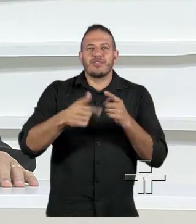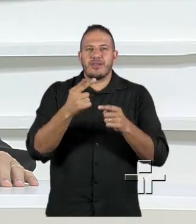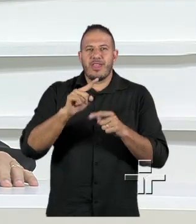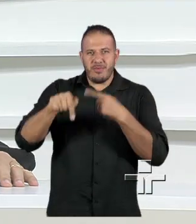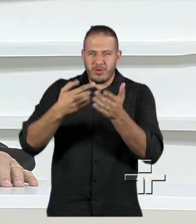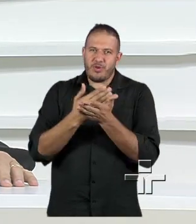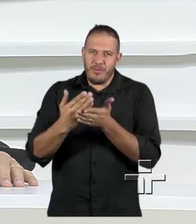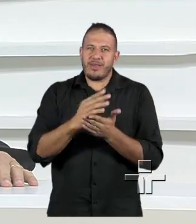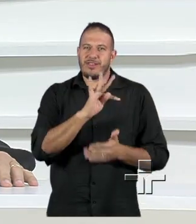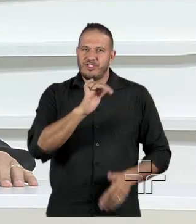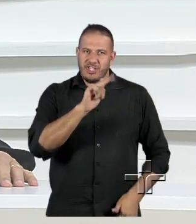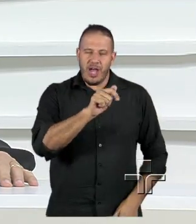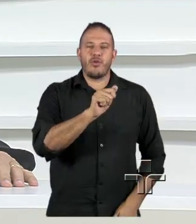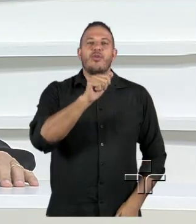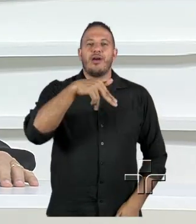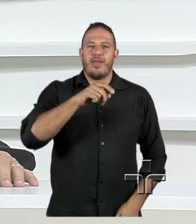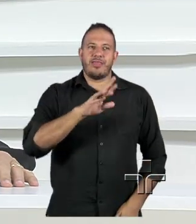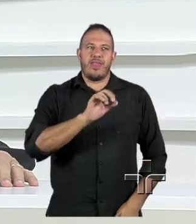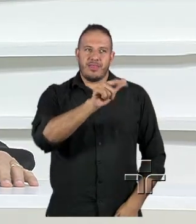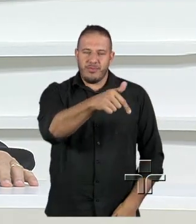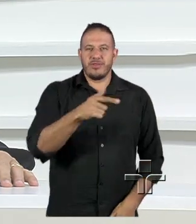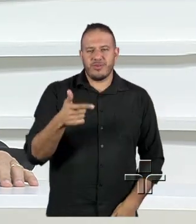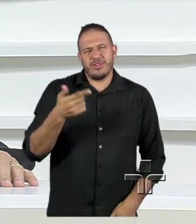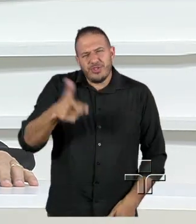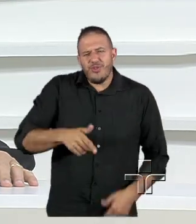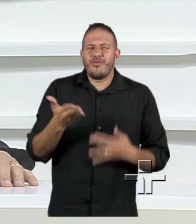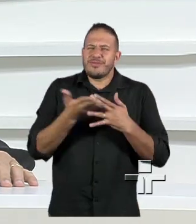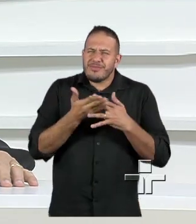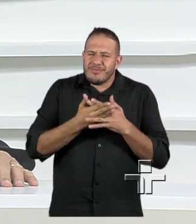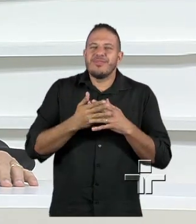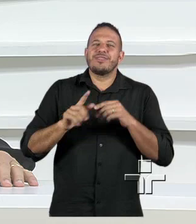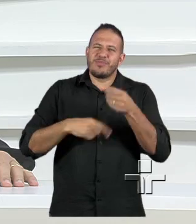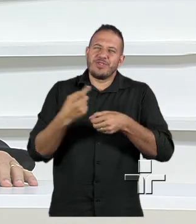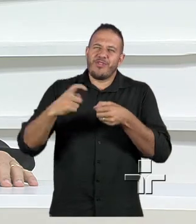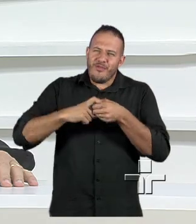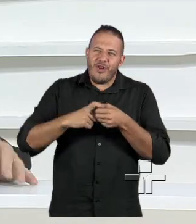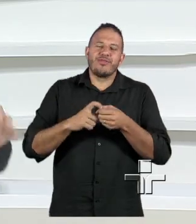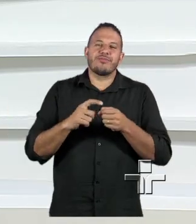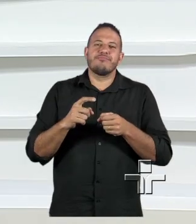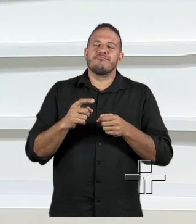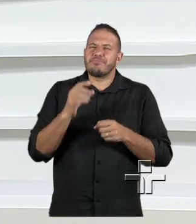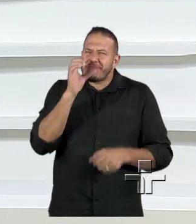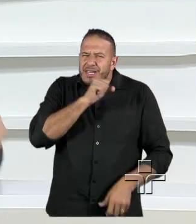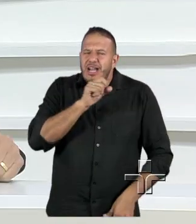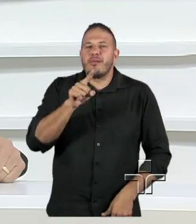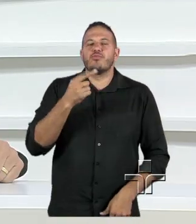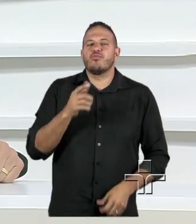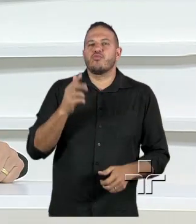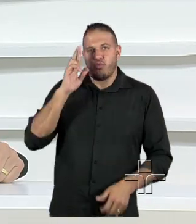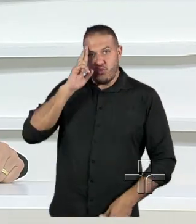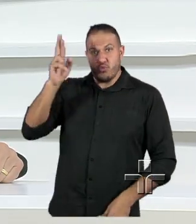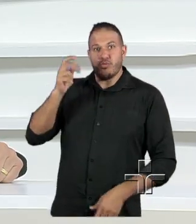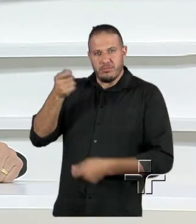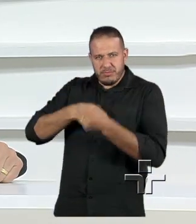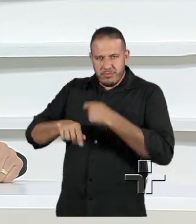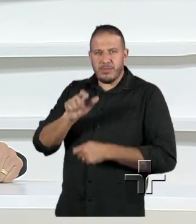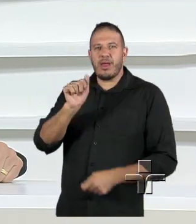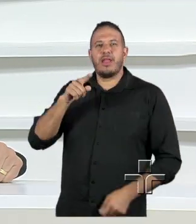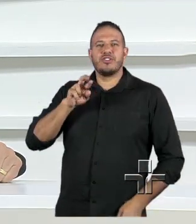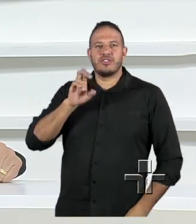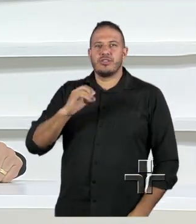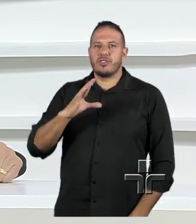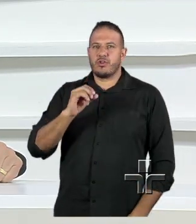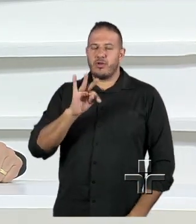e com o André em seguida. Mais um intervalo, voltamos em alguns minutos com o empresário Alexandre